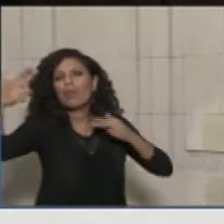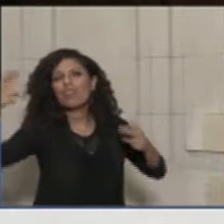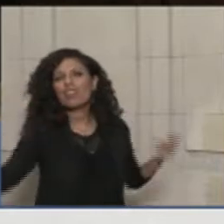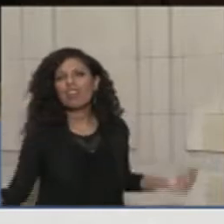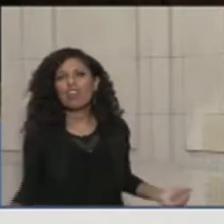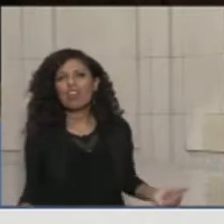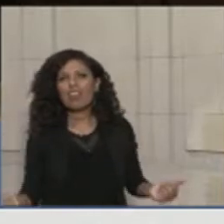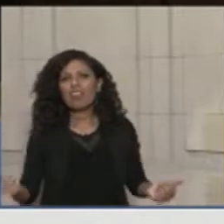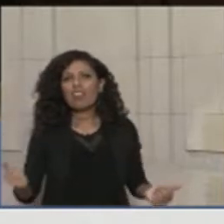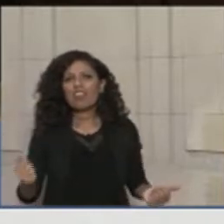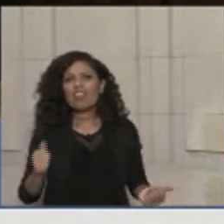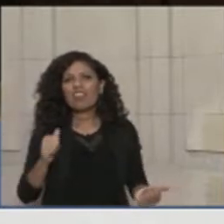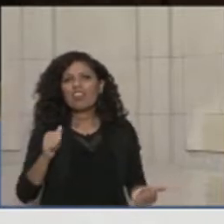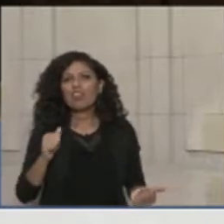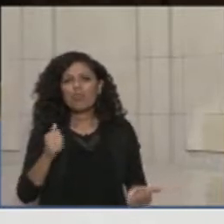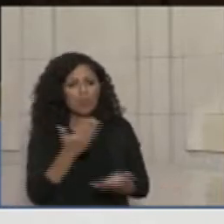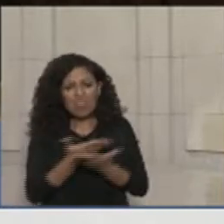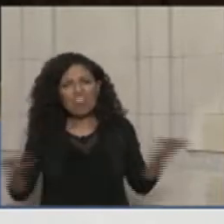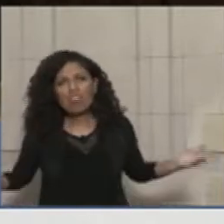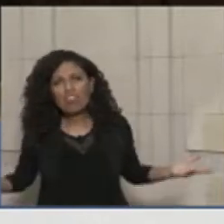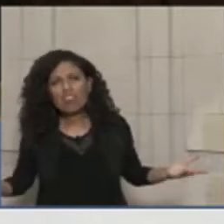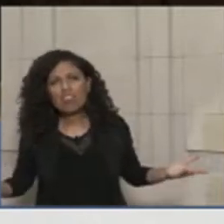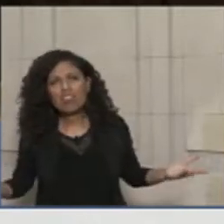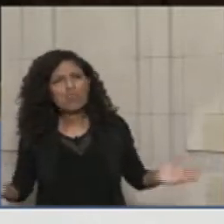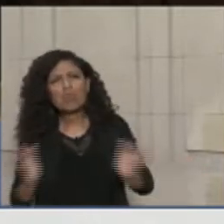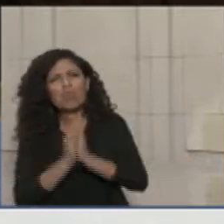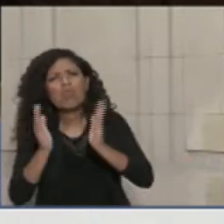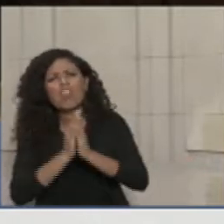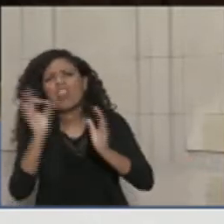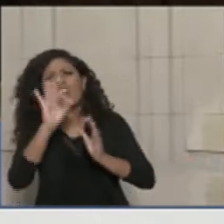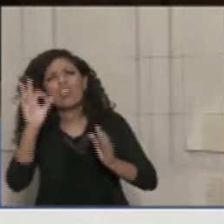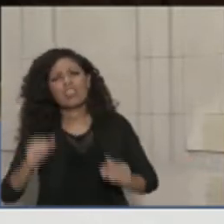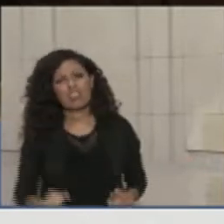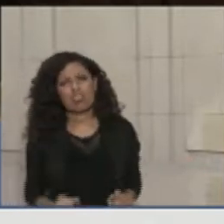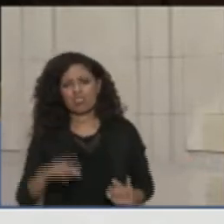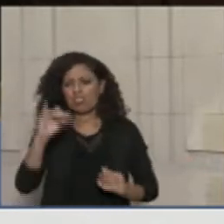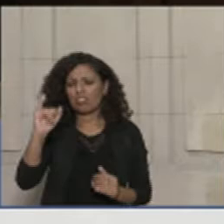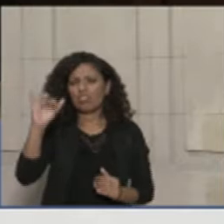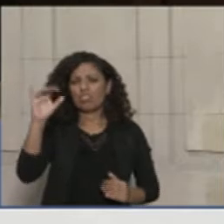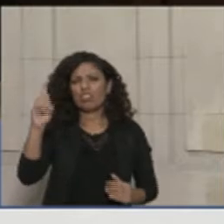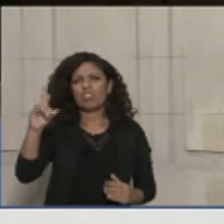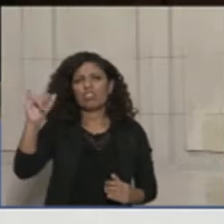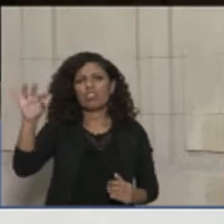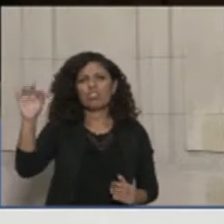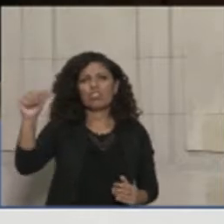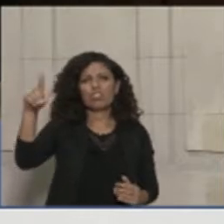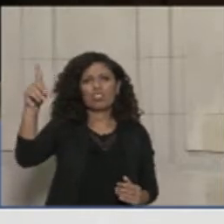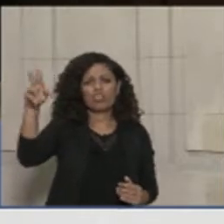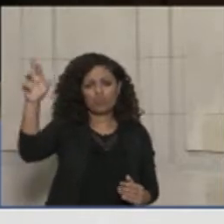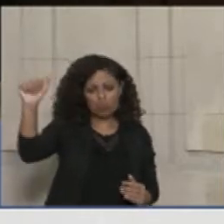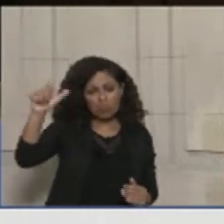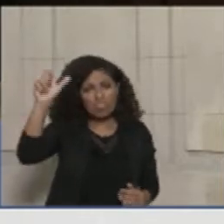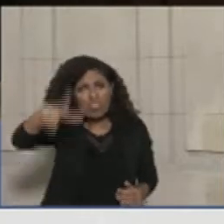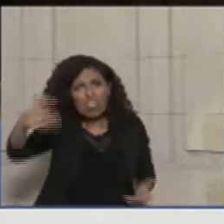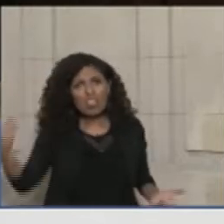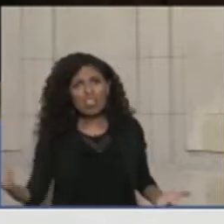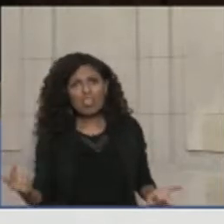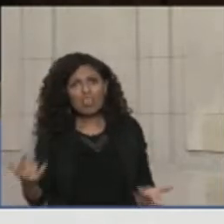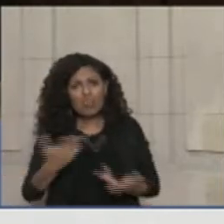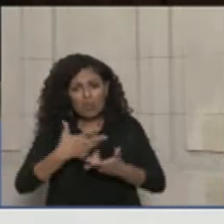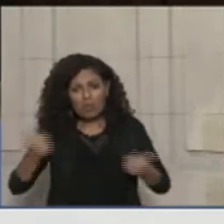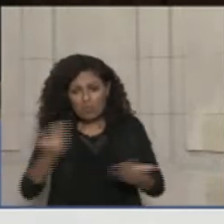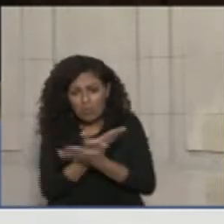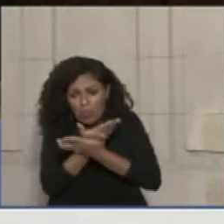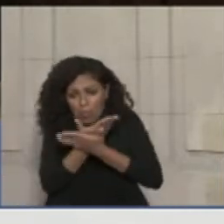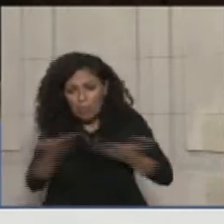e não derrota. E a ditadura foi uma derrota para o nosso país. Foi